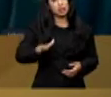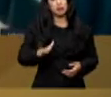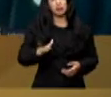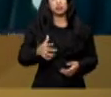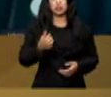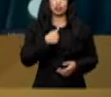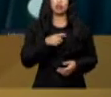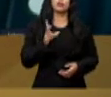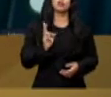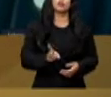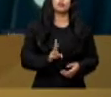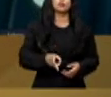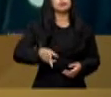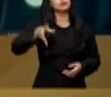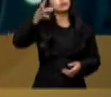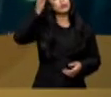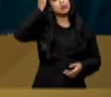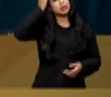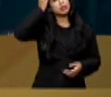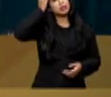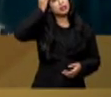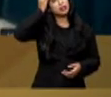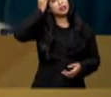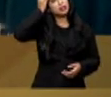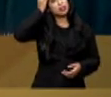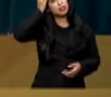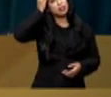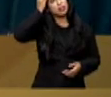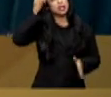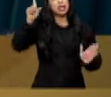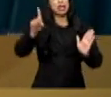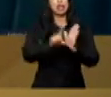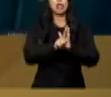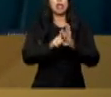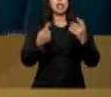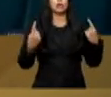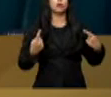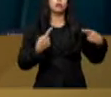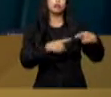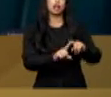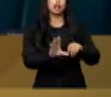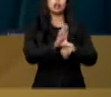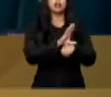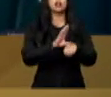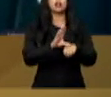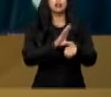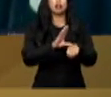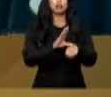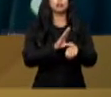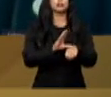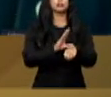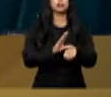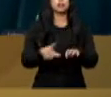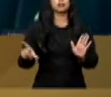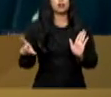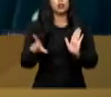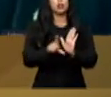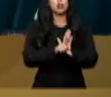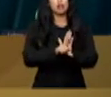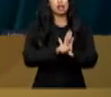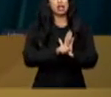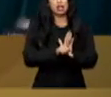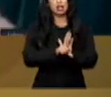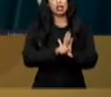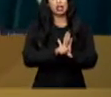Continuo entendendo que lei contrária à Constituição é lei